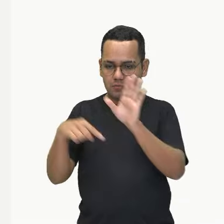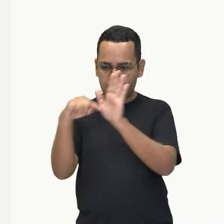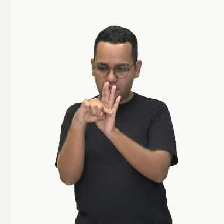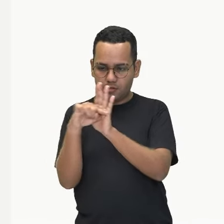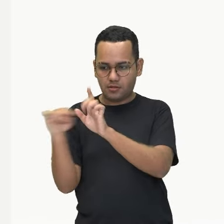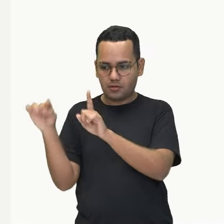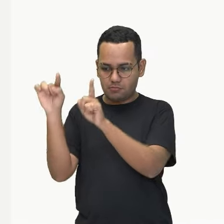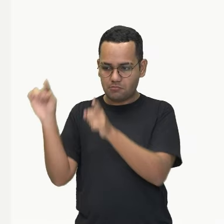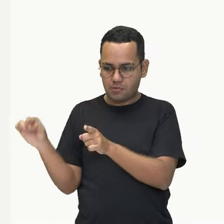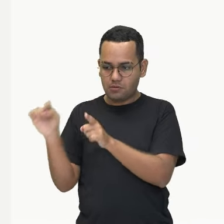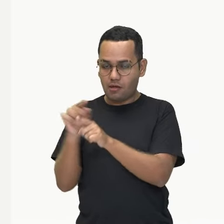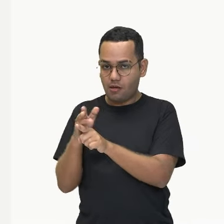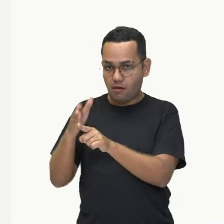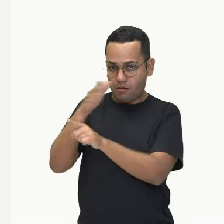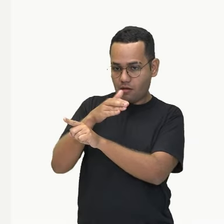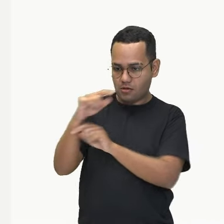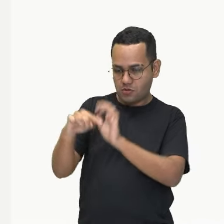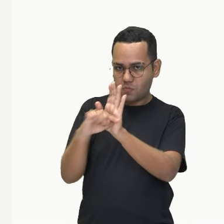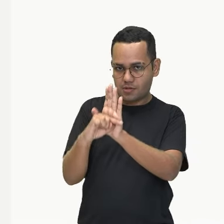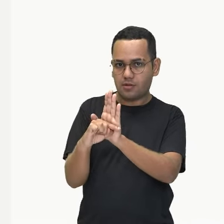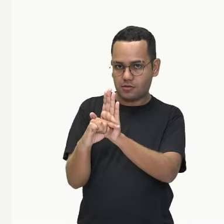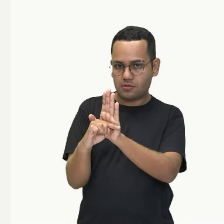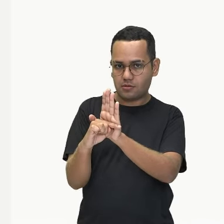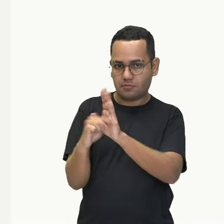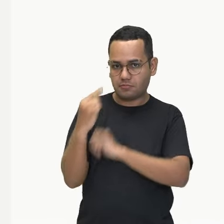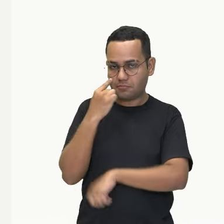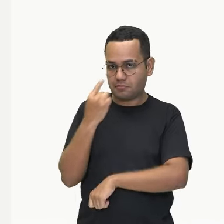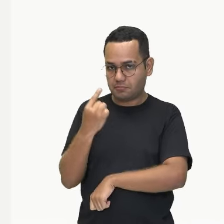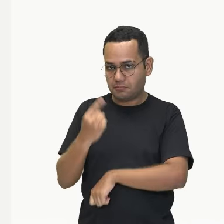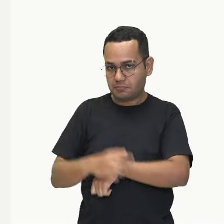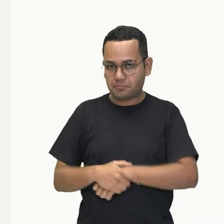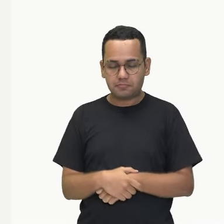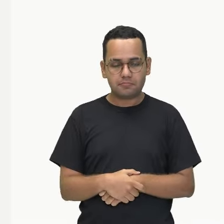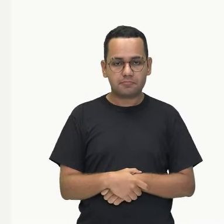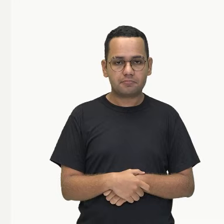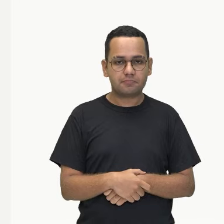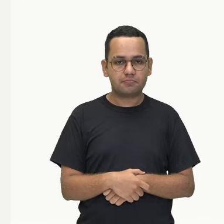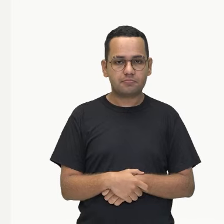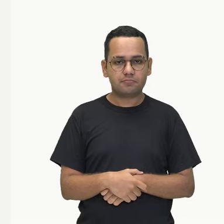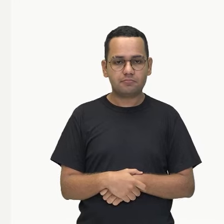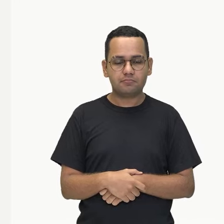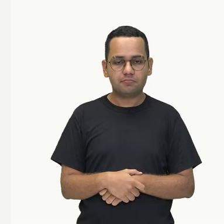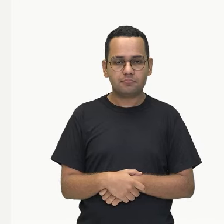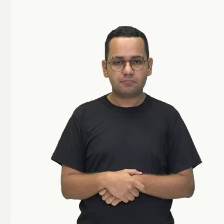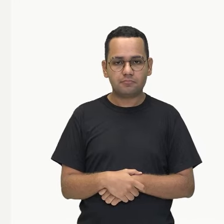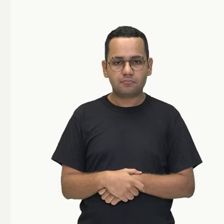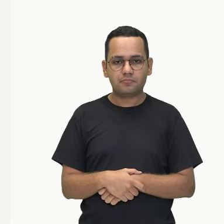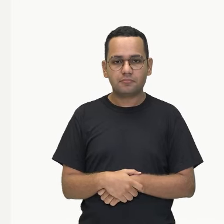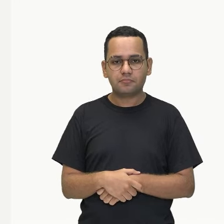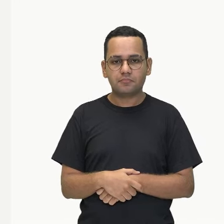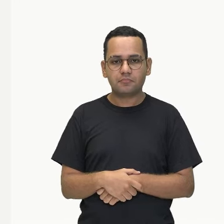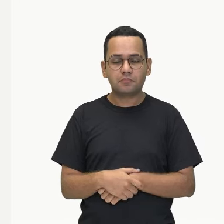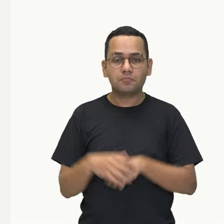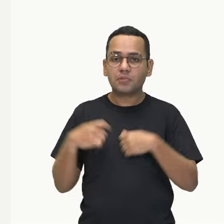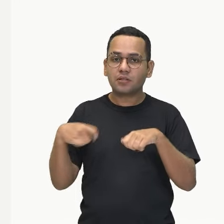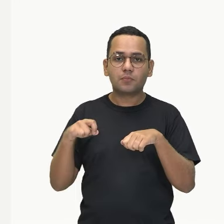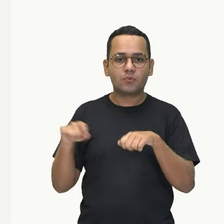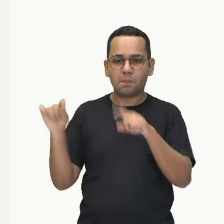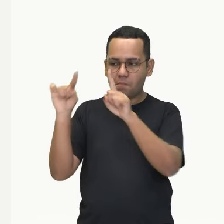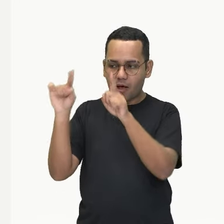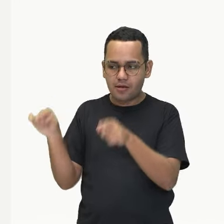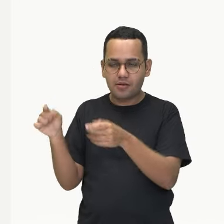parêntese, ó, onde está o outro polinômio, nós precisamos eliminar os